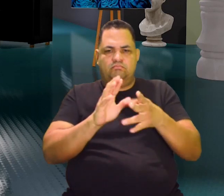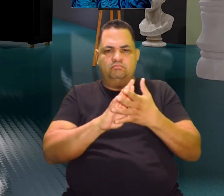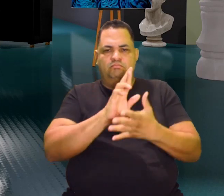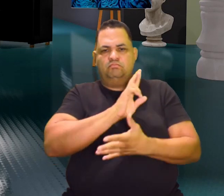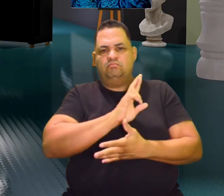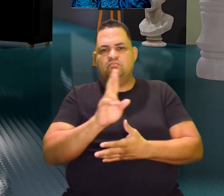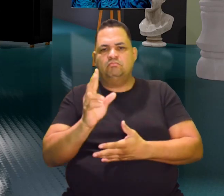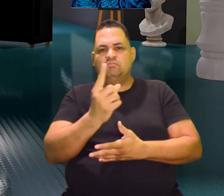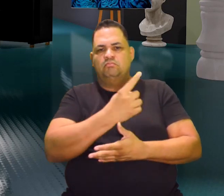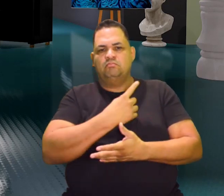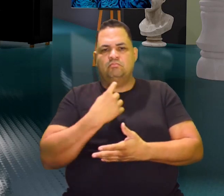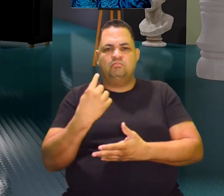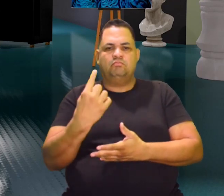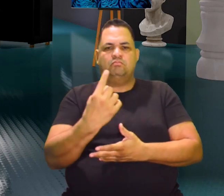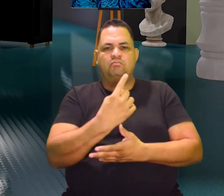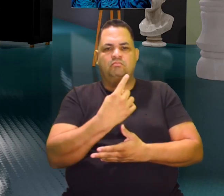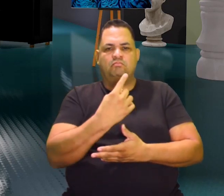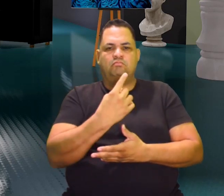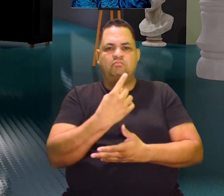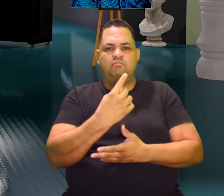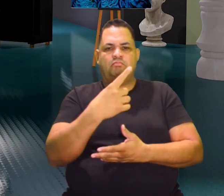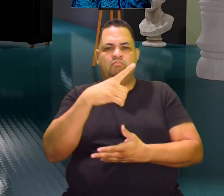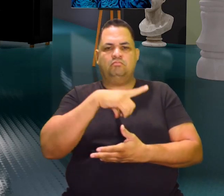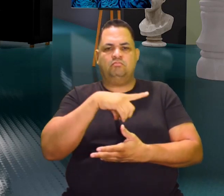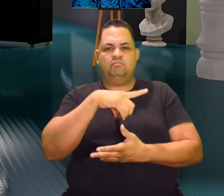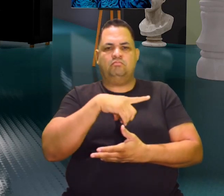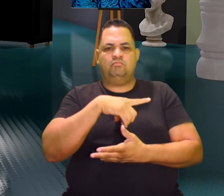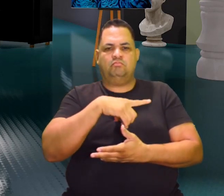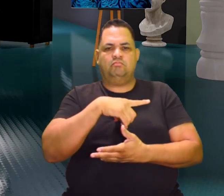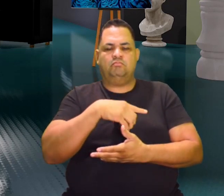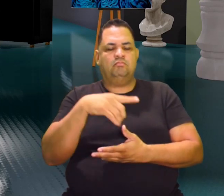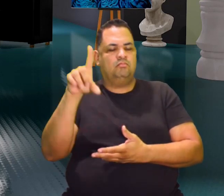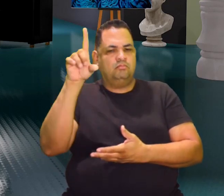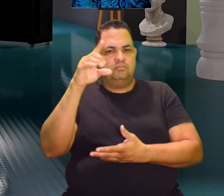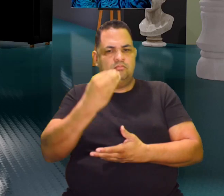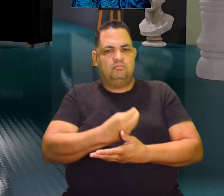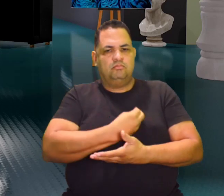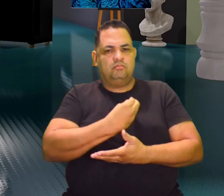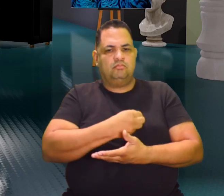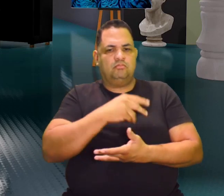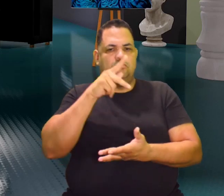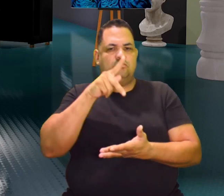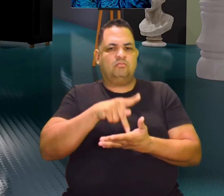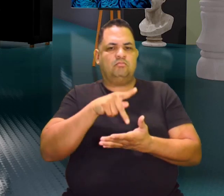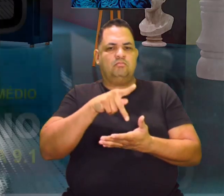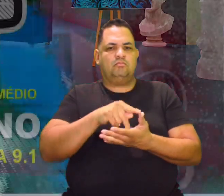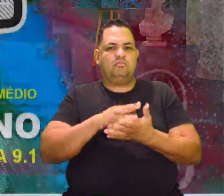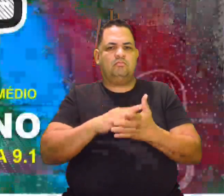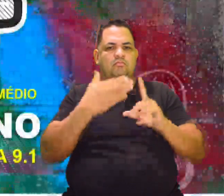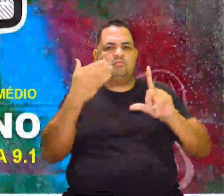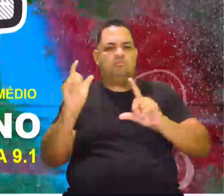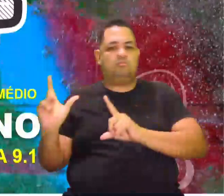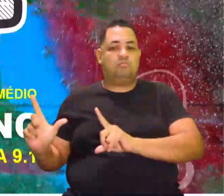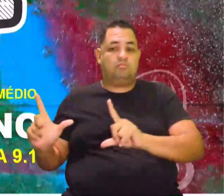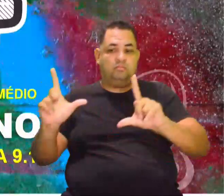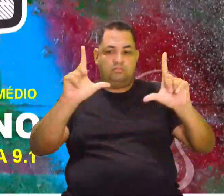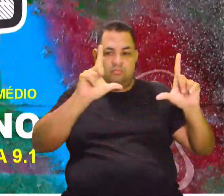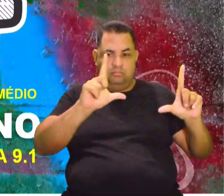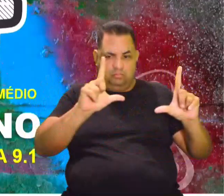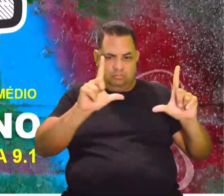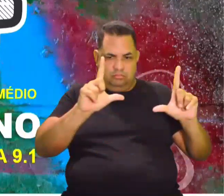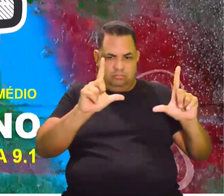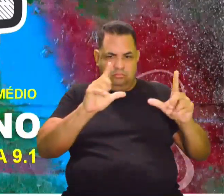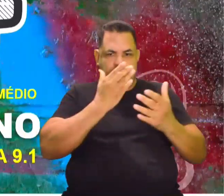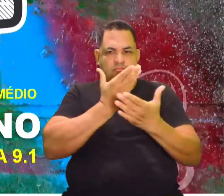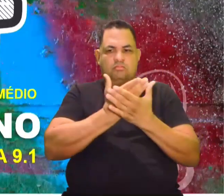que nós temos, né, na nossa vida real. Então, vamos para a tela, vamos dar início, aula